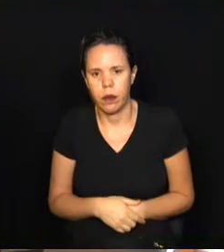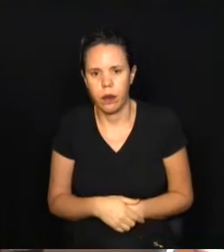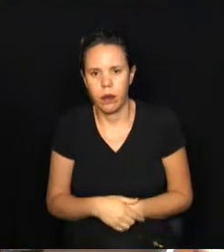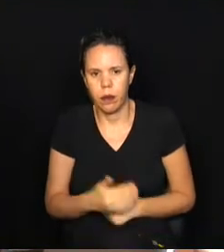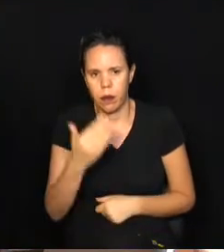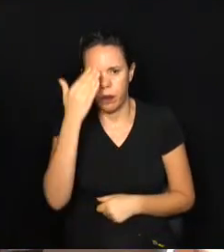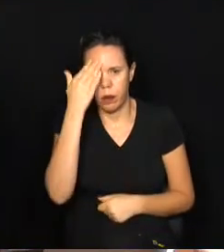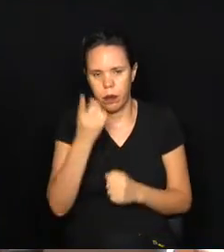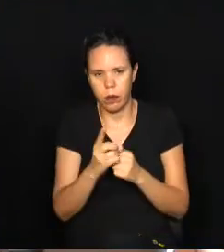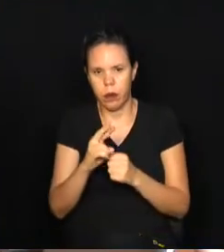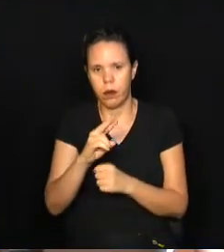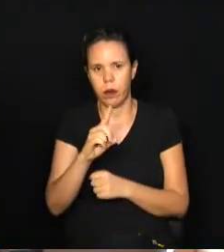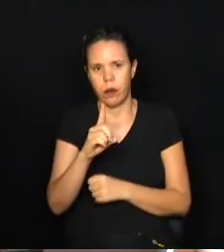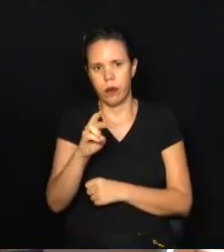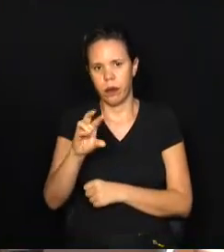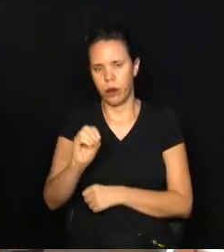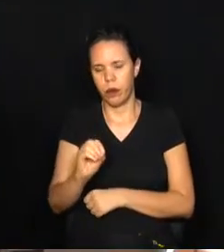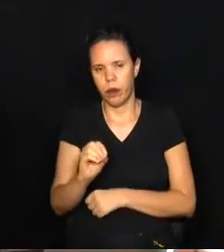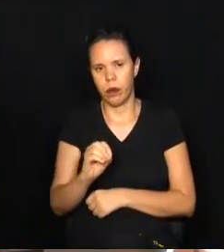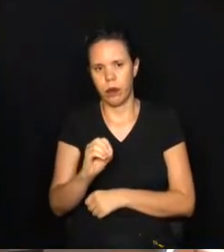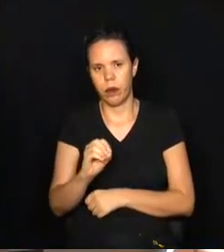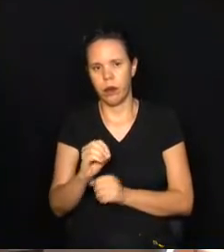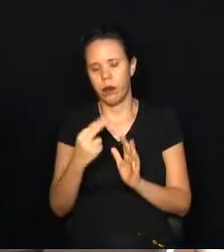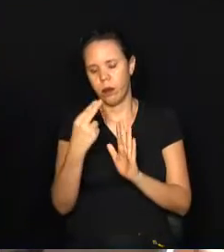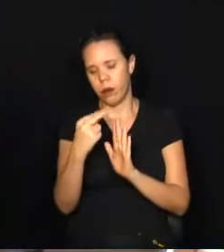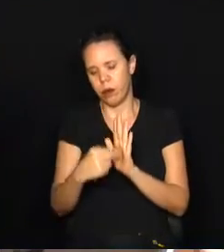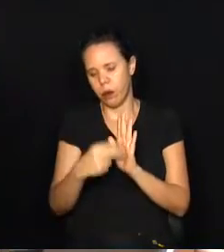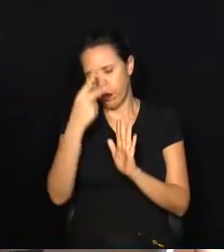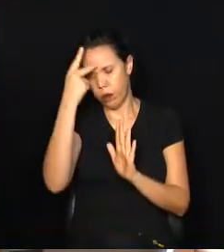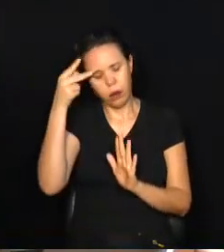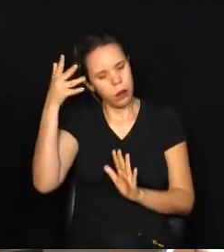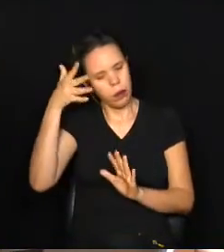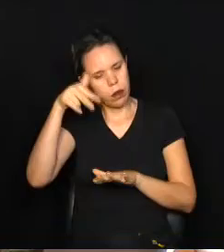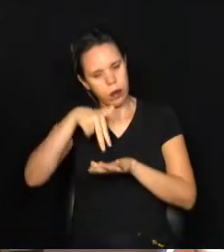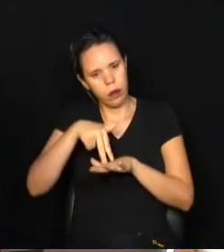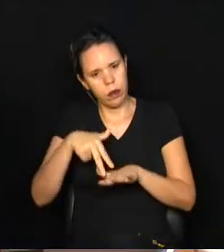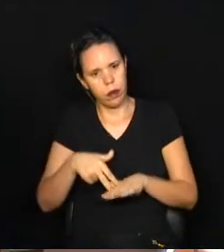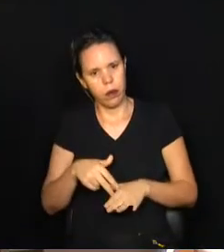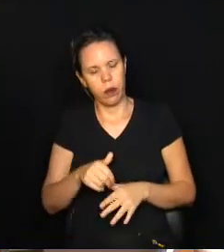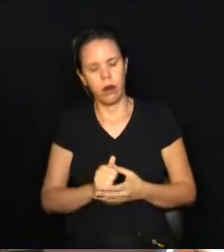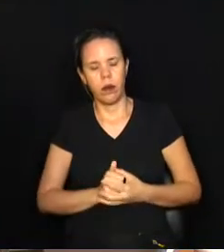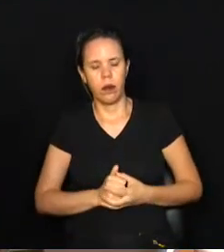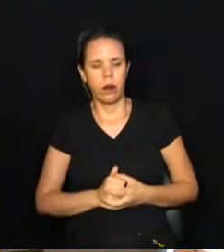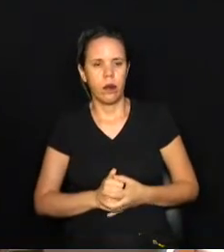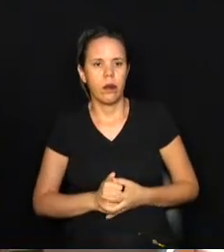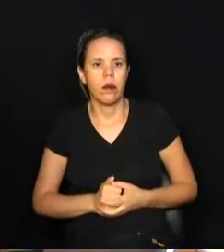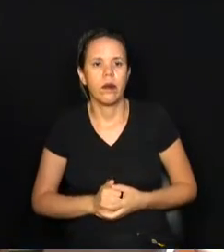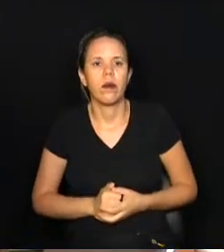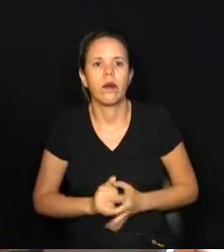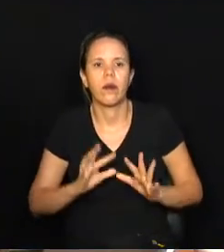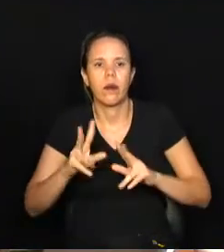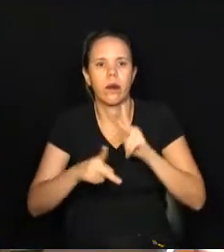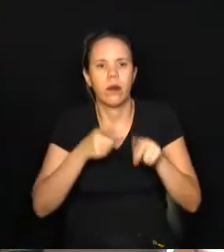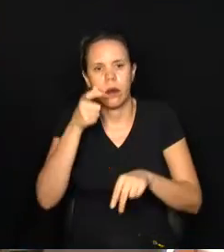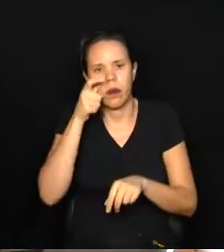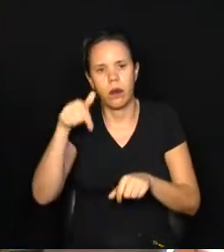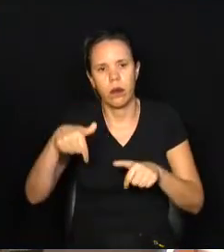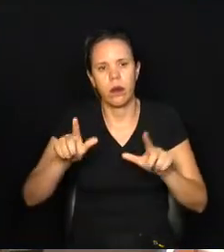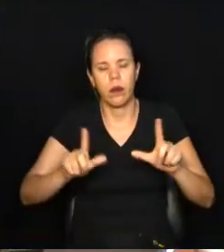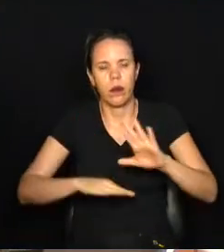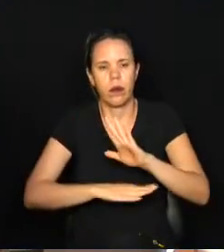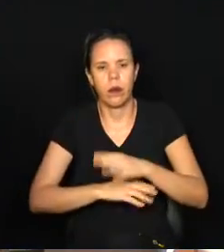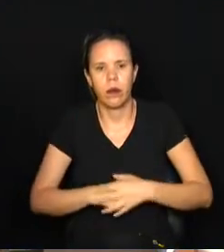Obrigado, doutor Eduardo. Obrigado também ao Denis Zé Ribeiro, à dona Ana Braga, à Marta Calmo e a todos que nos assistem pela